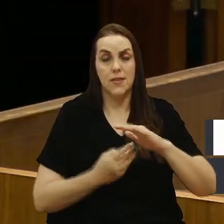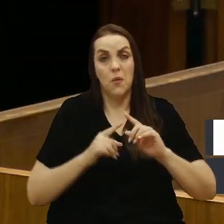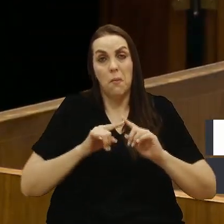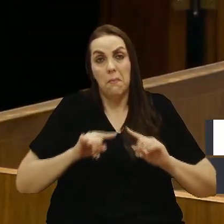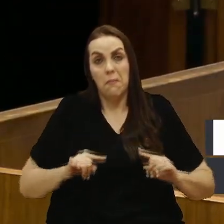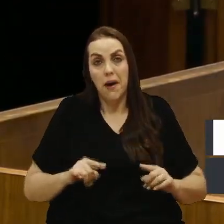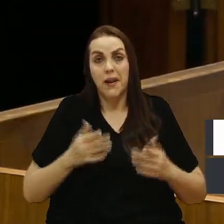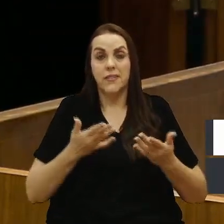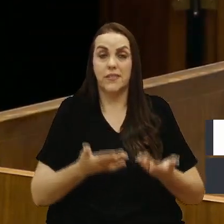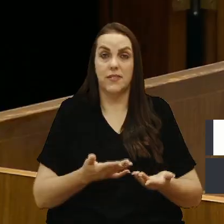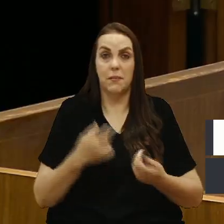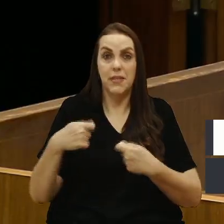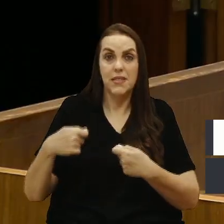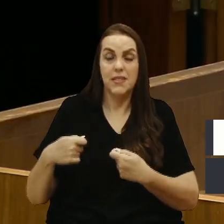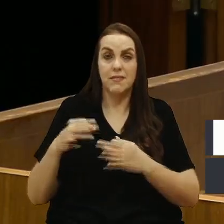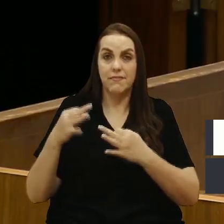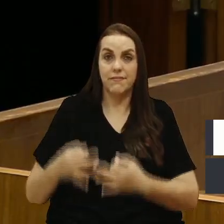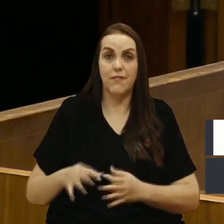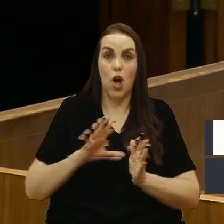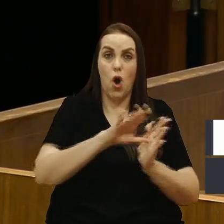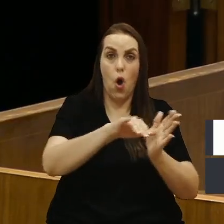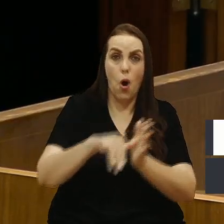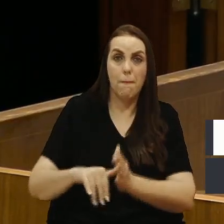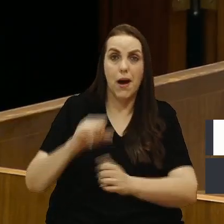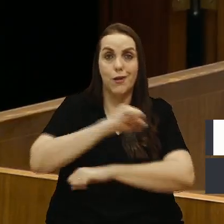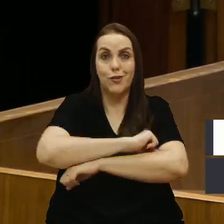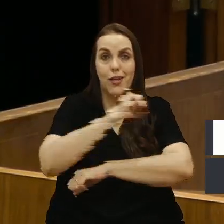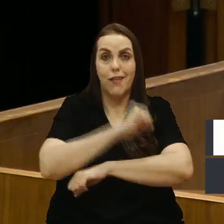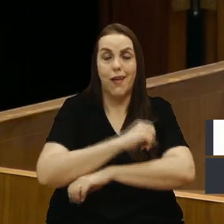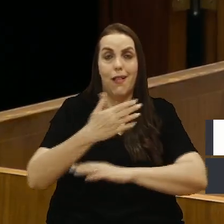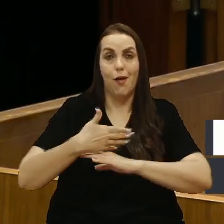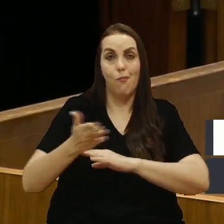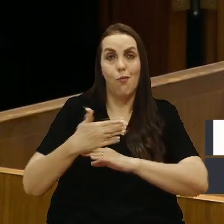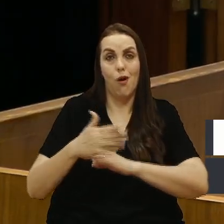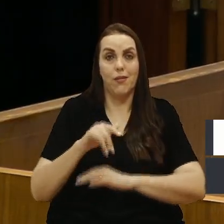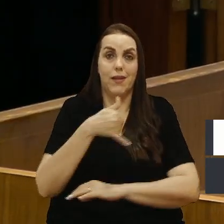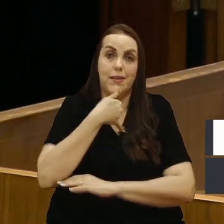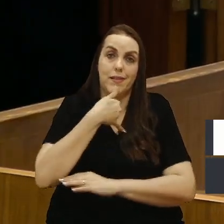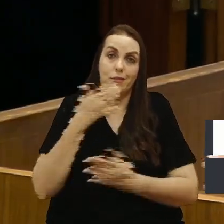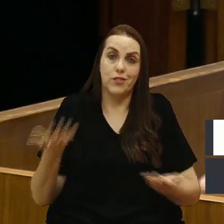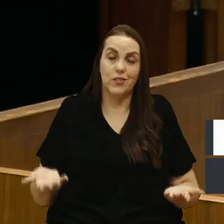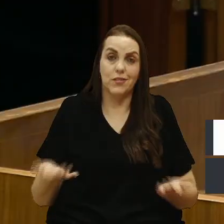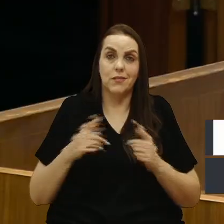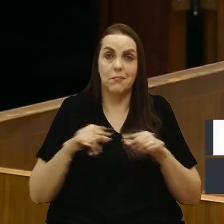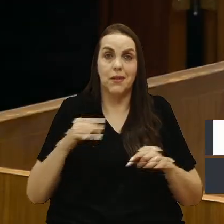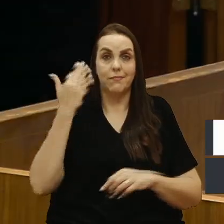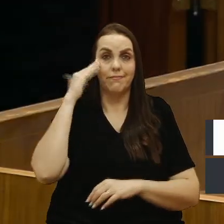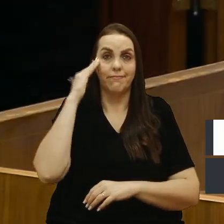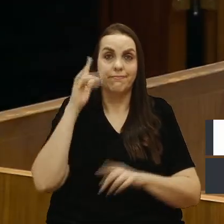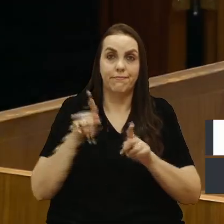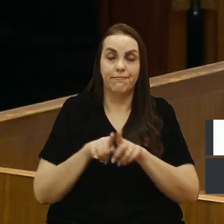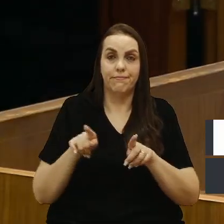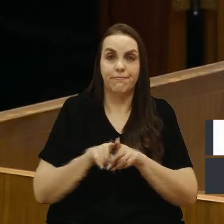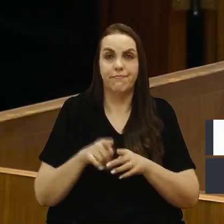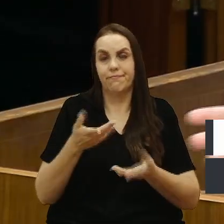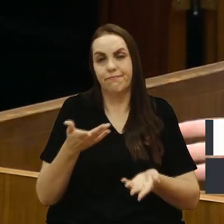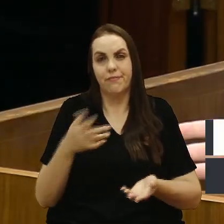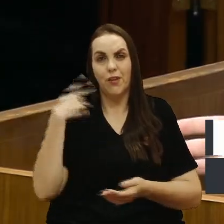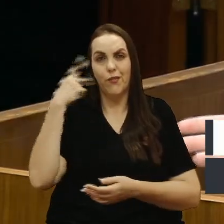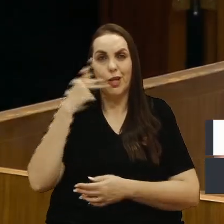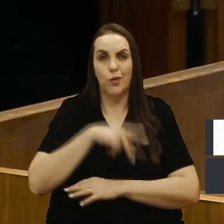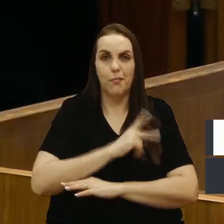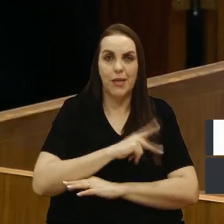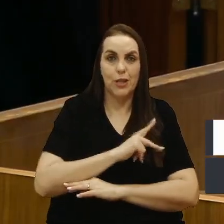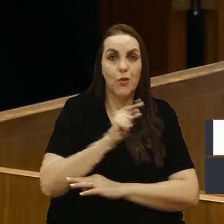a questão ali de roubarem as janelas, as portas, é triste isso. Eu entendo também que talvez era ali, vereador Pedro, era culpa